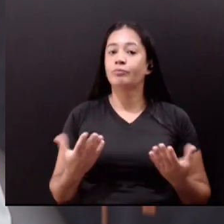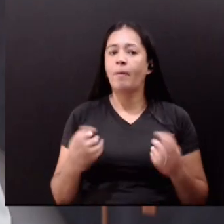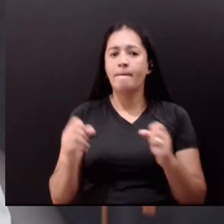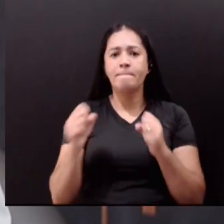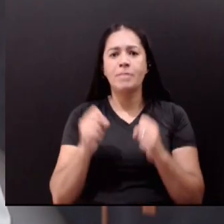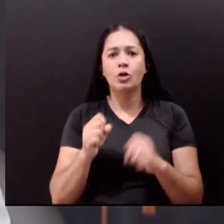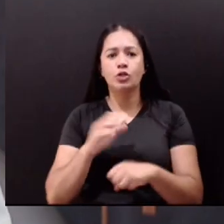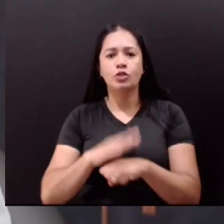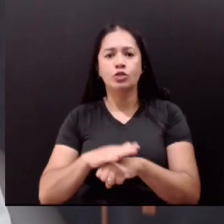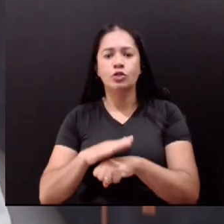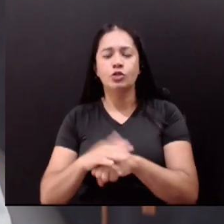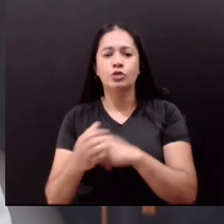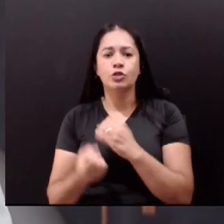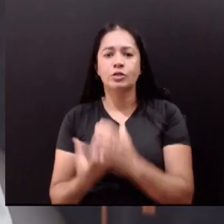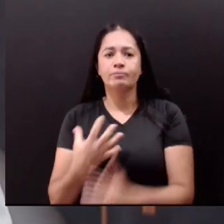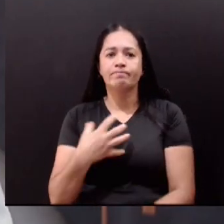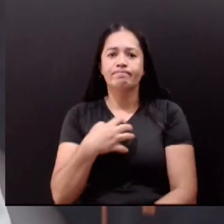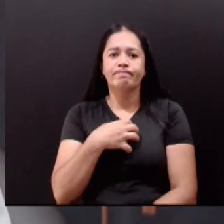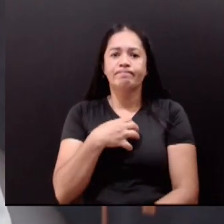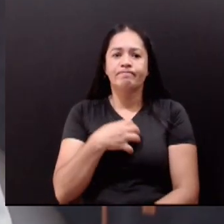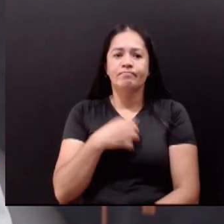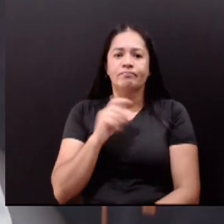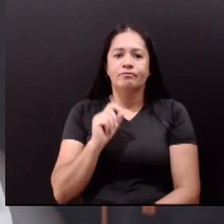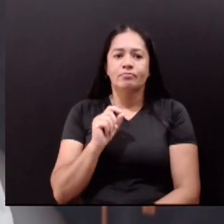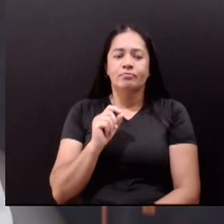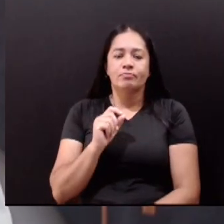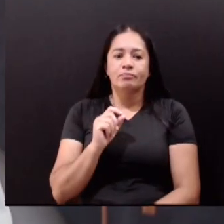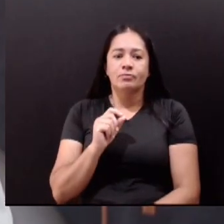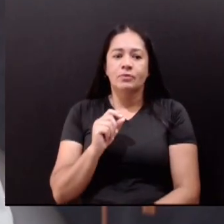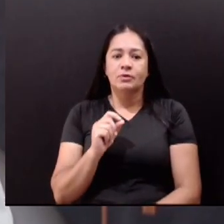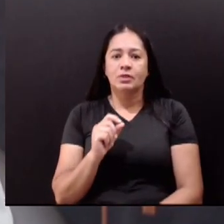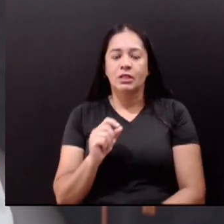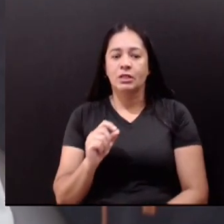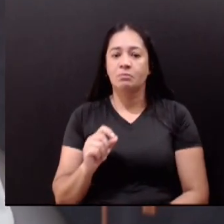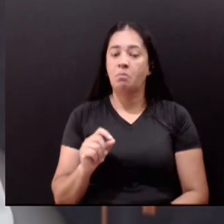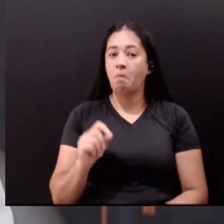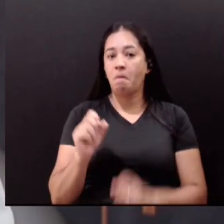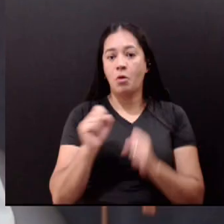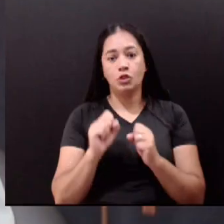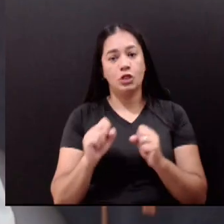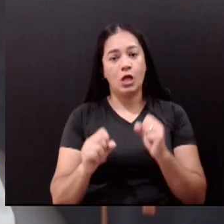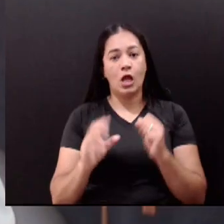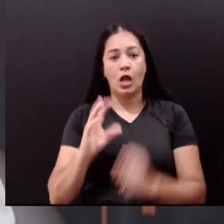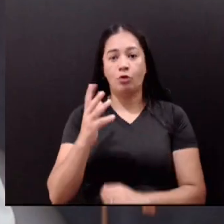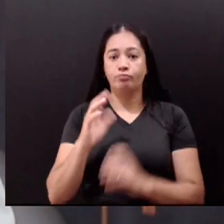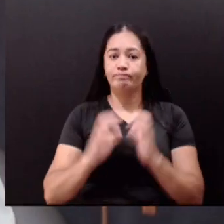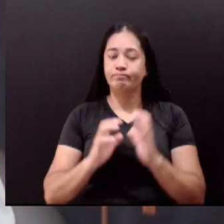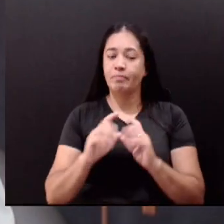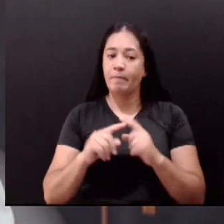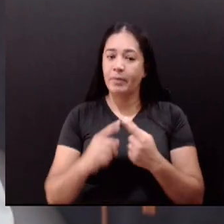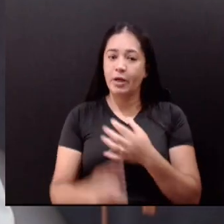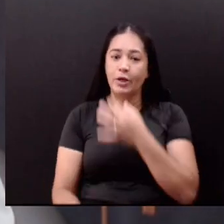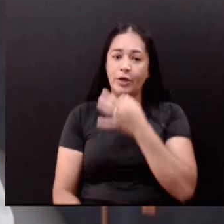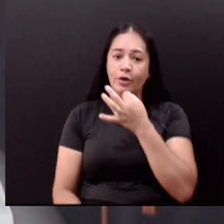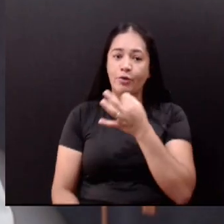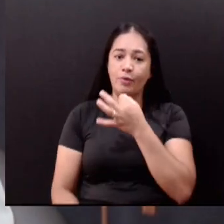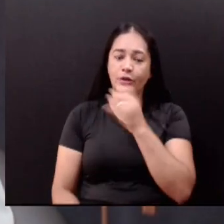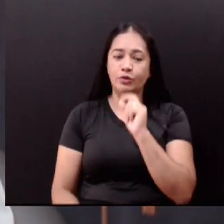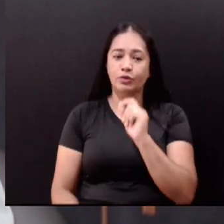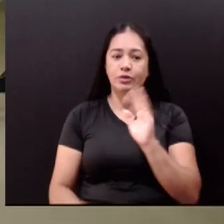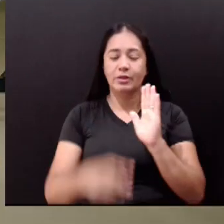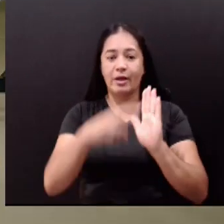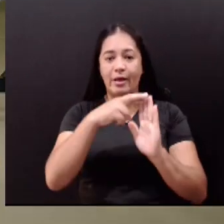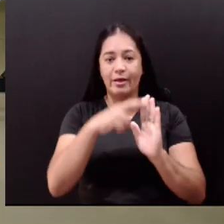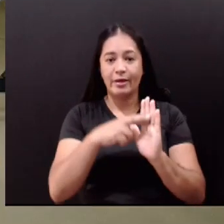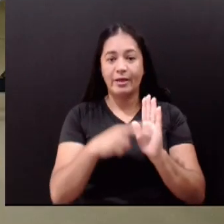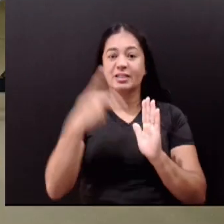esse sentimento de embate dentro da família, mas eu acho que as regras de dentro da sua casa têm que ser muito claras,